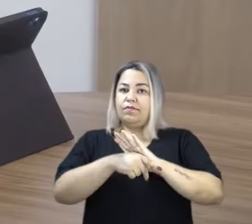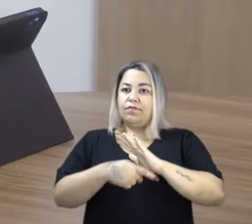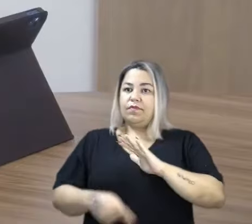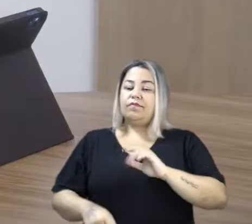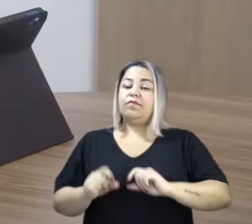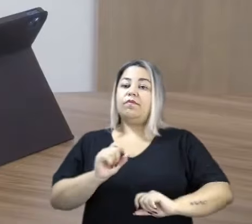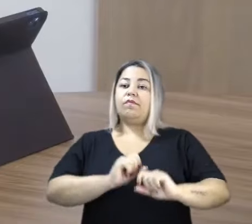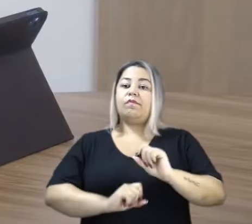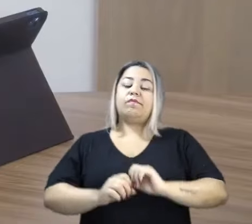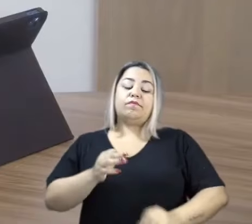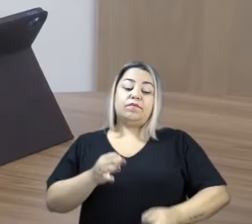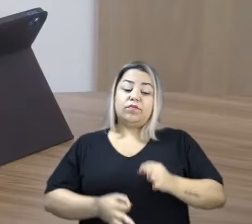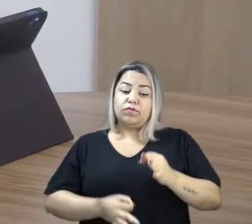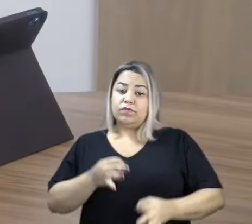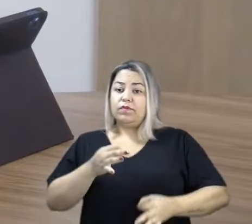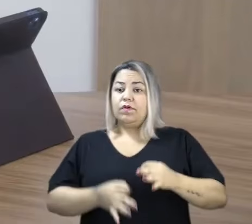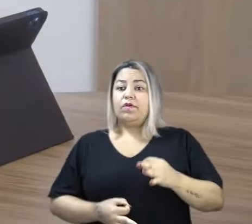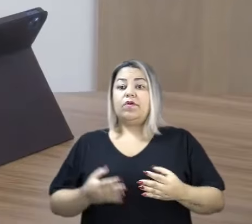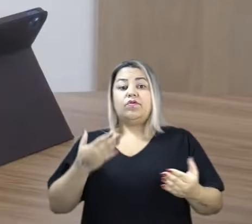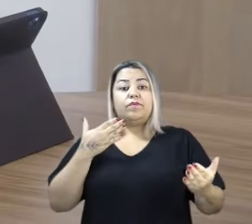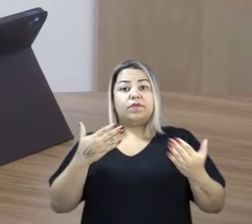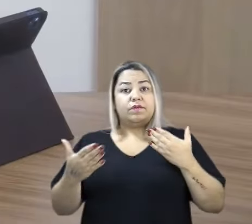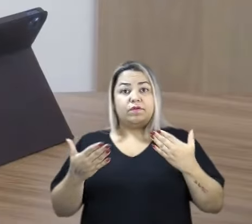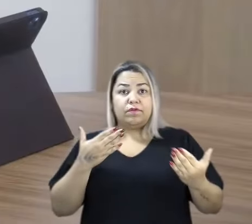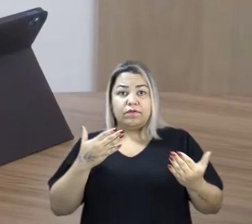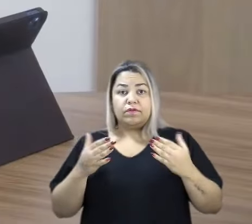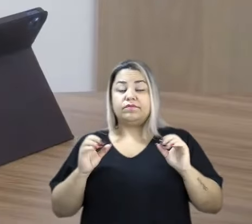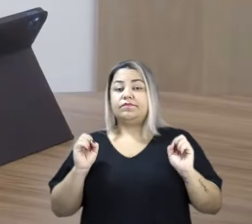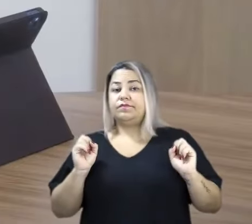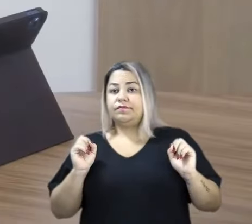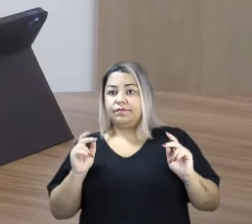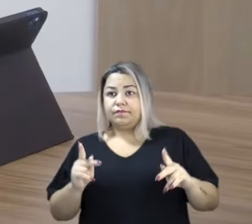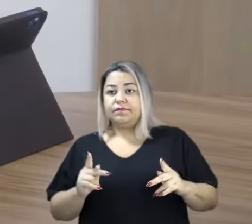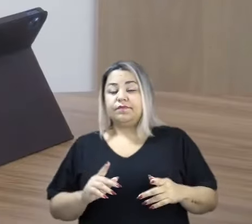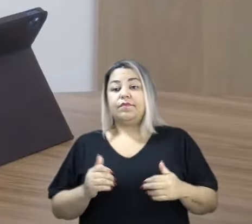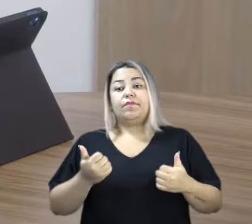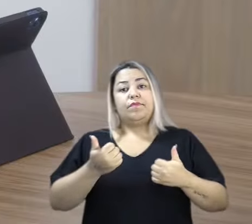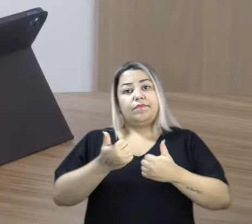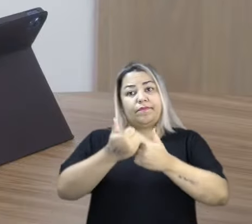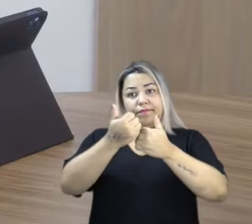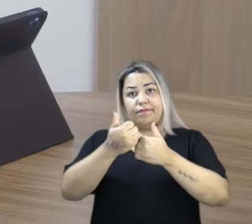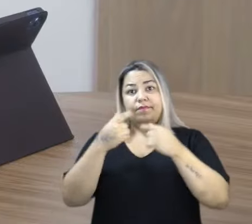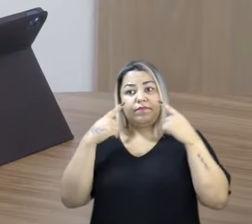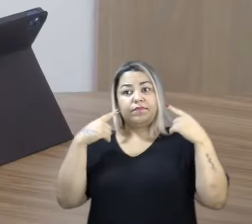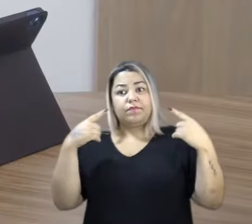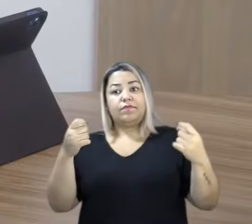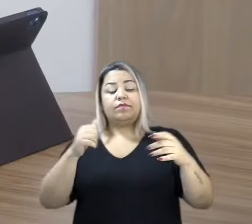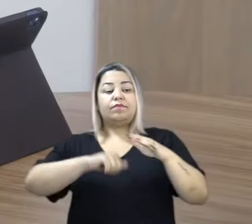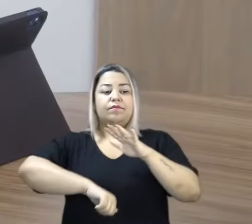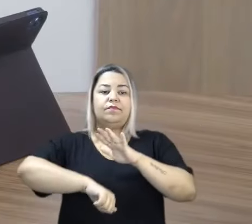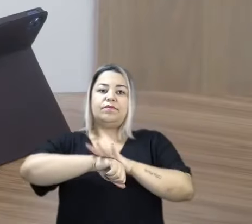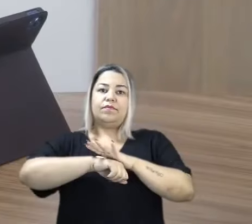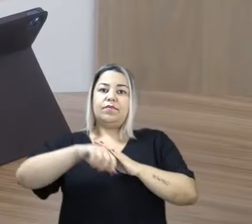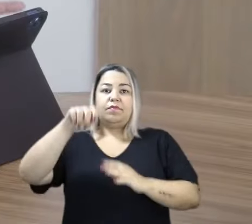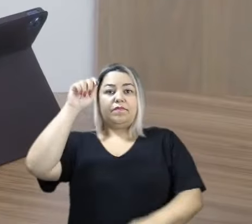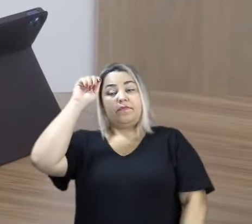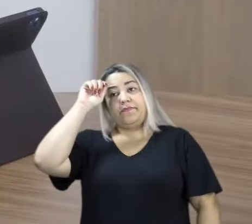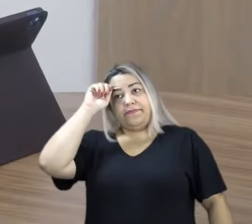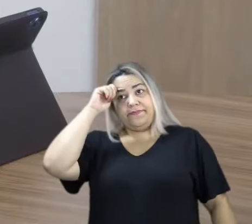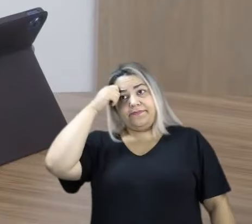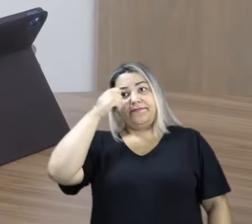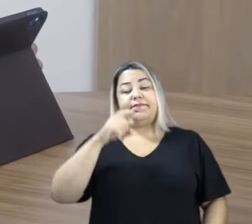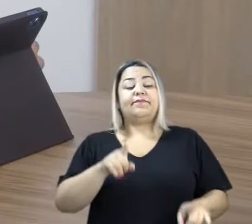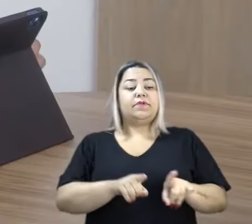né, incluindo jurídico, psicológico, né, apoio às vítimas de crimes raciais, e além